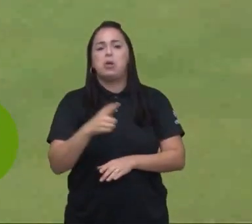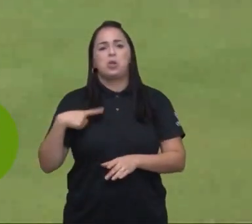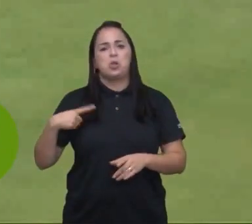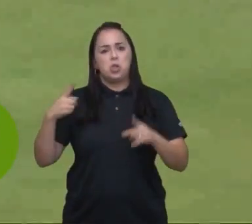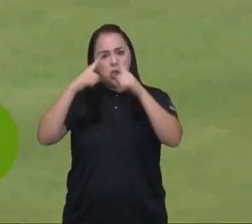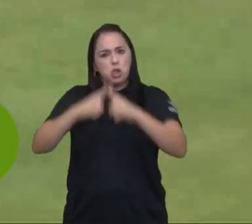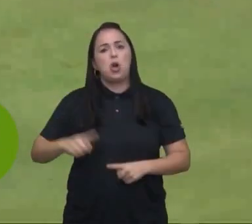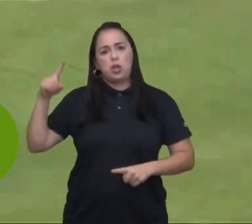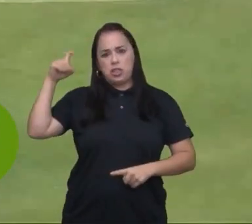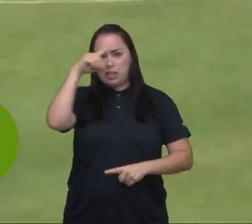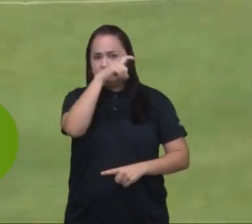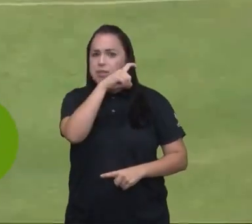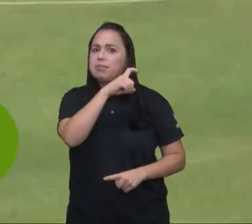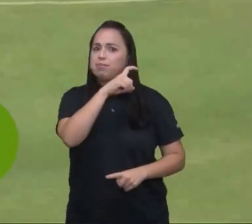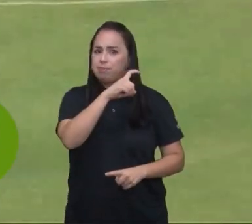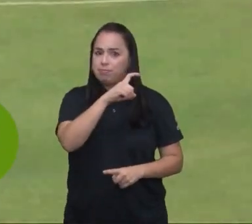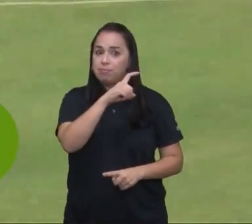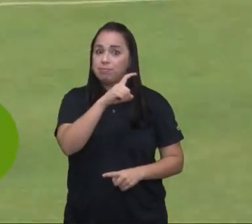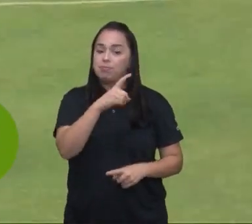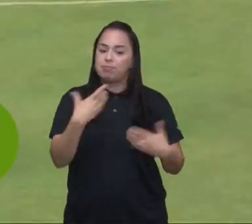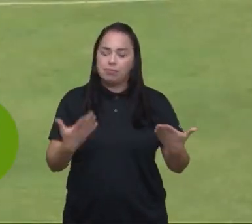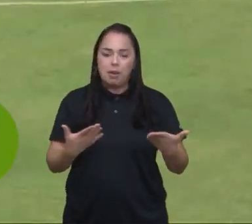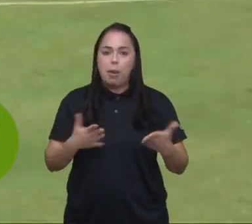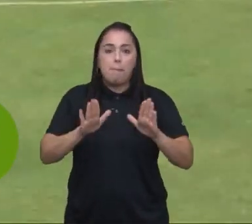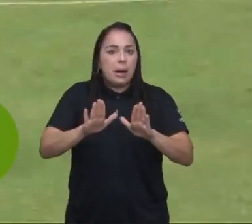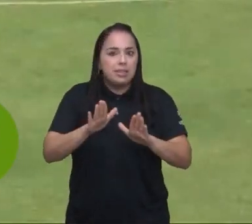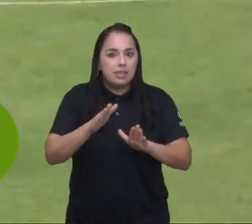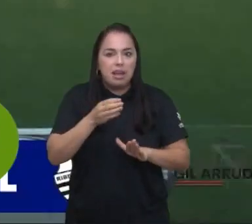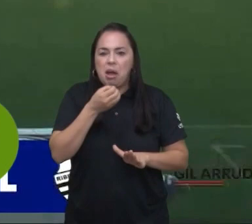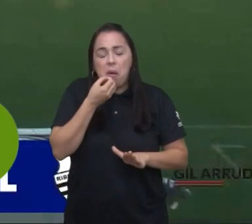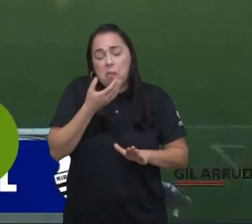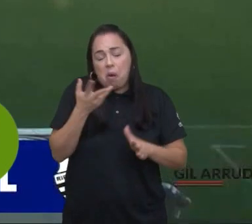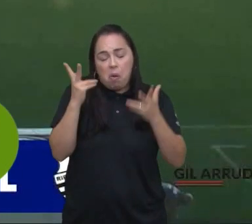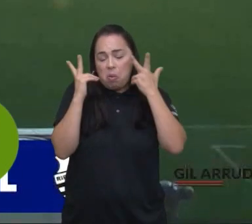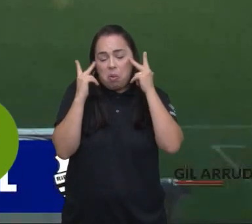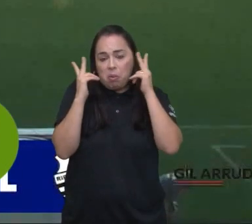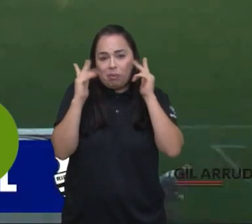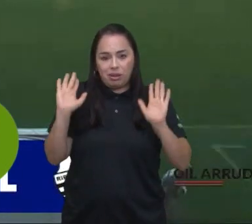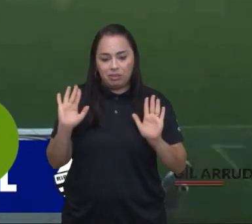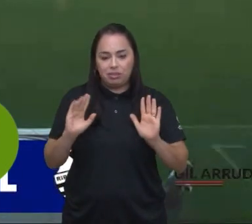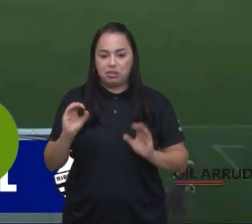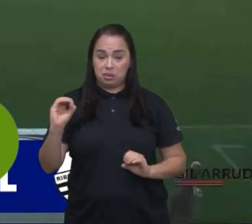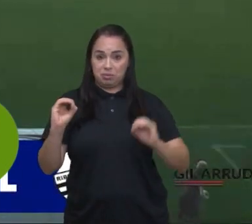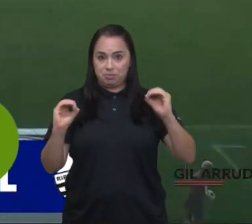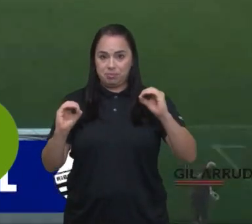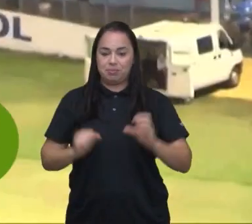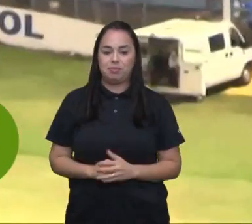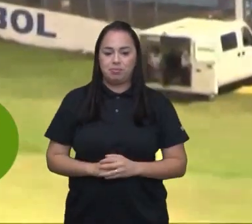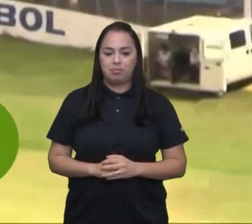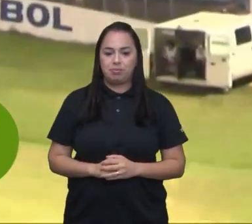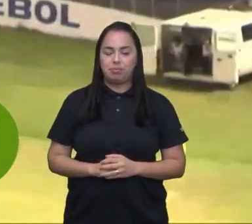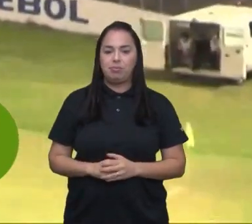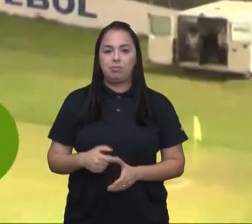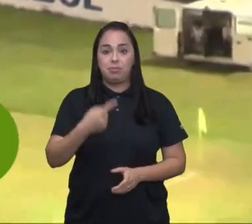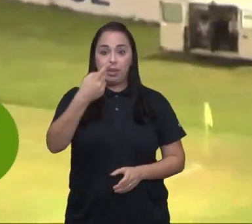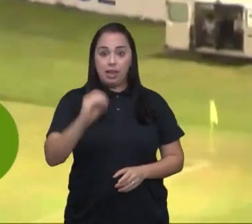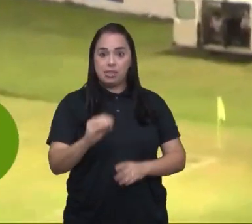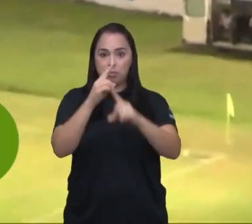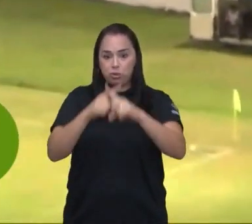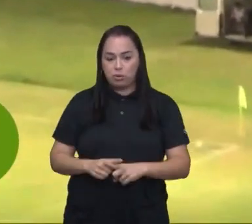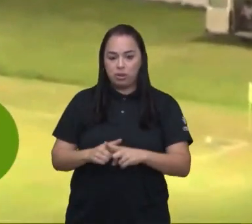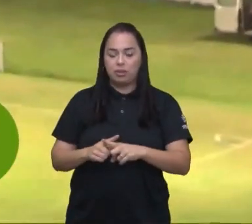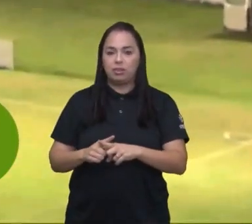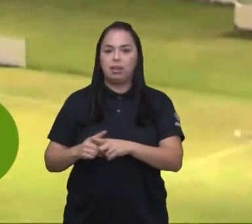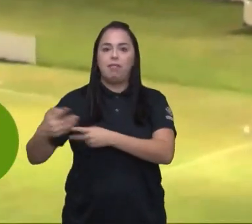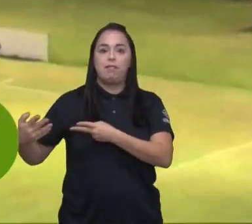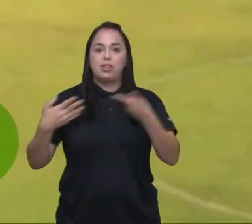o 0-0 não saiu do placar, o que não foi tão ruim assim para ambas as equipes. Pela 10ª rodada, o São José